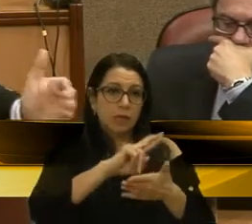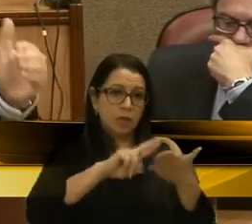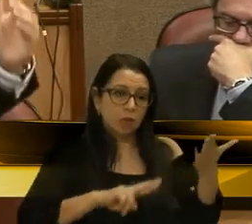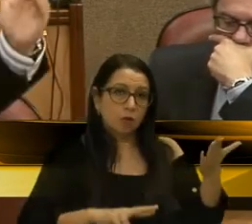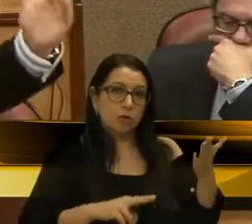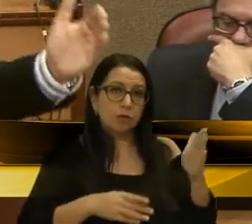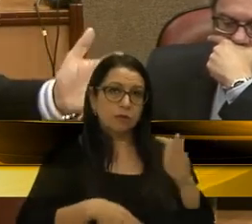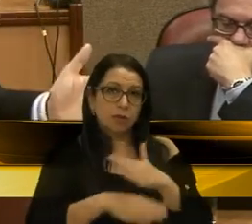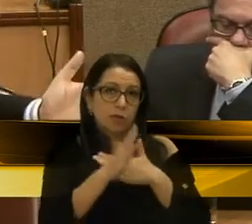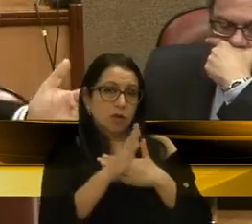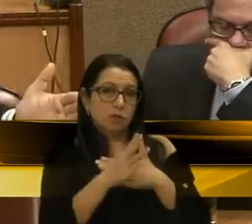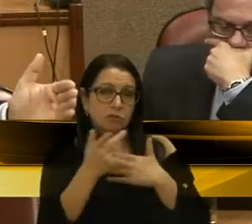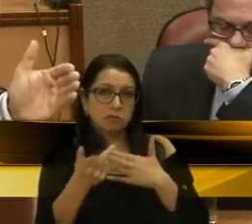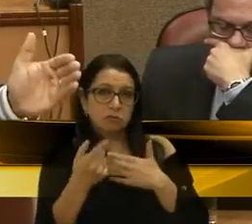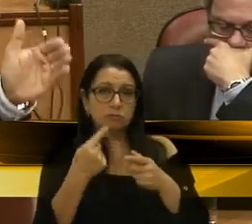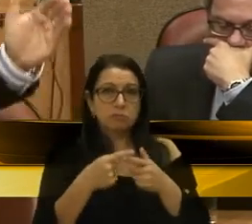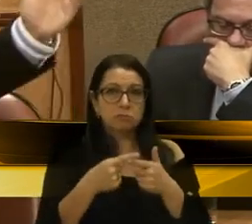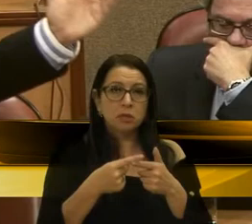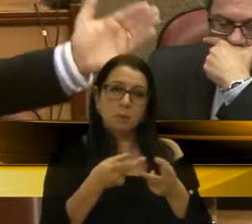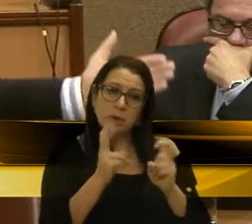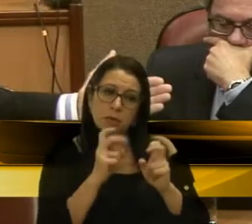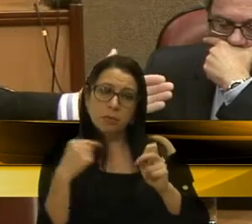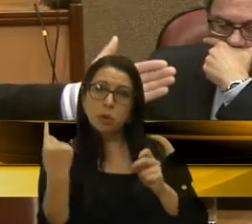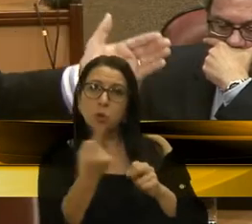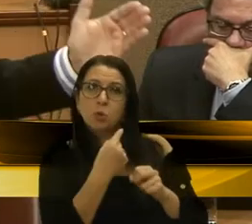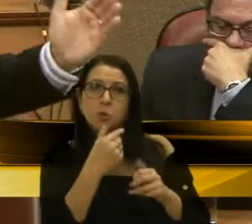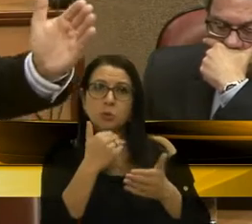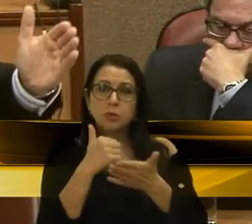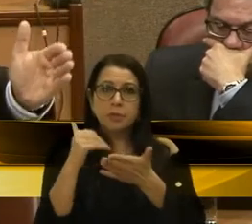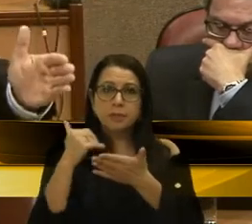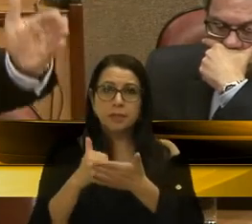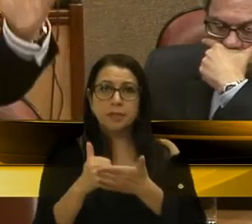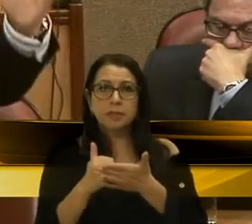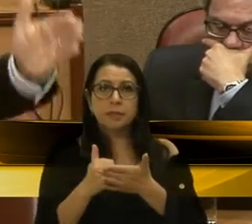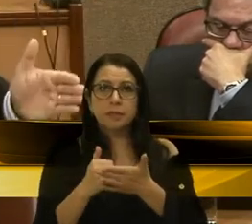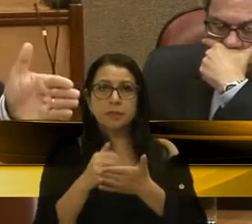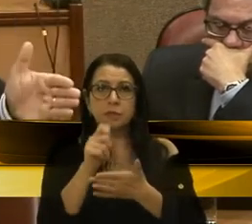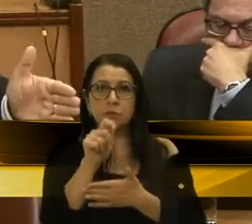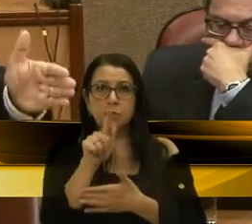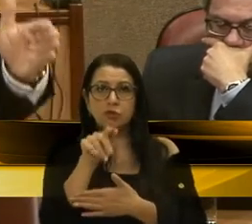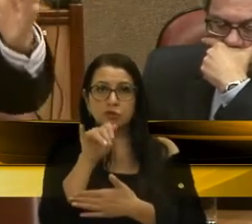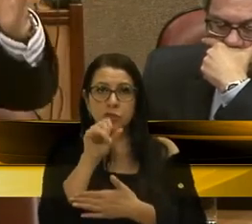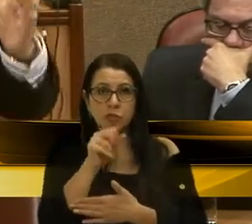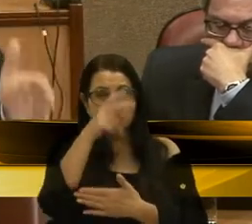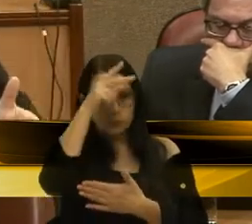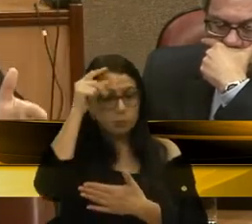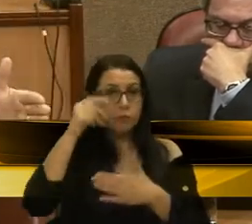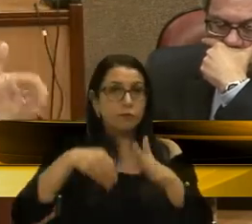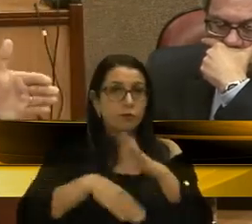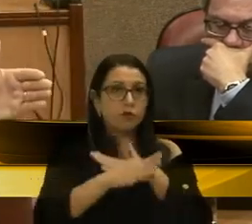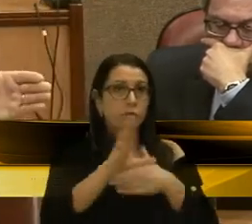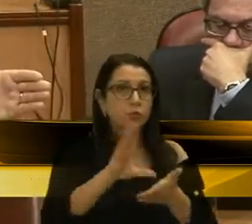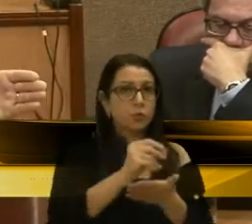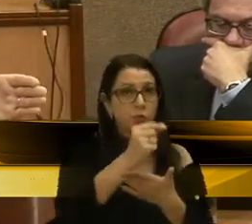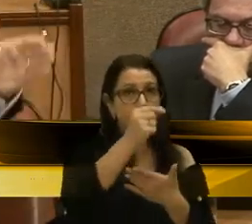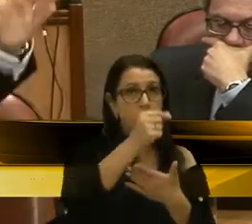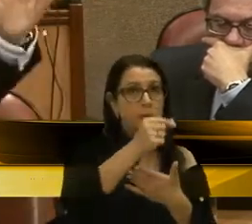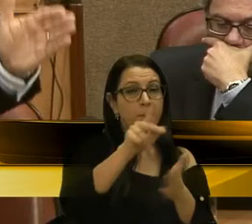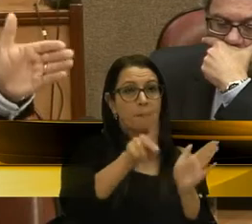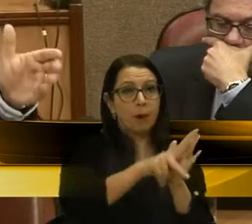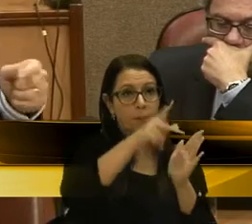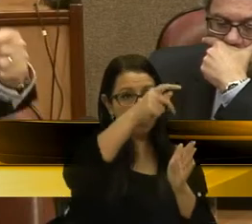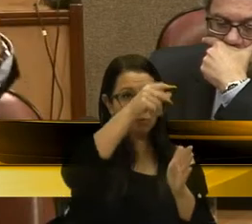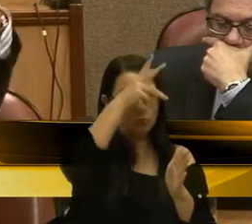viagem circunstanciado. A gente percebe que todos os secretários ou agentes públicos, quando viajam, né, com recursos da administração,